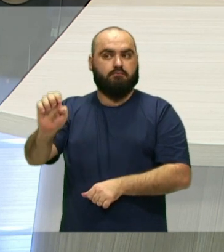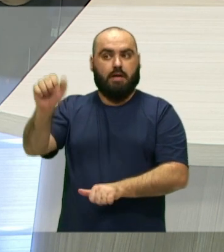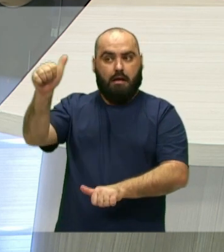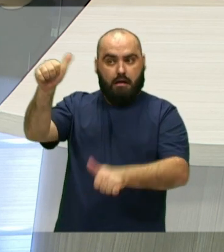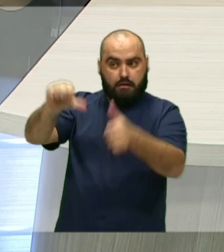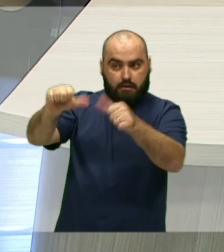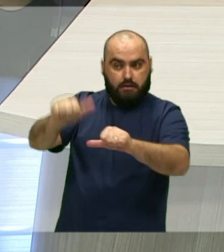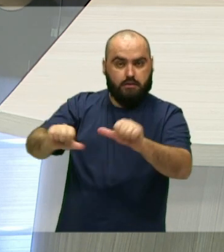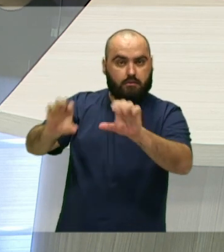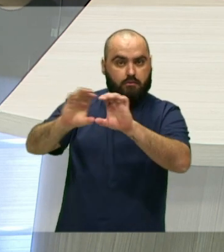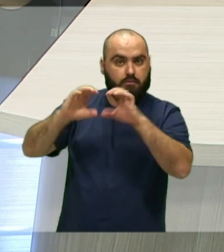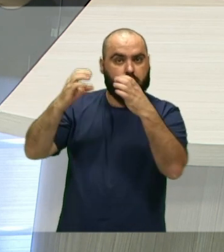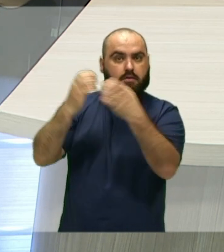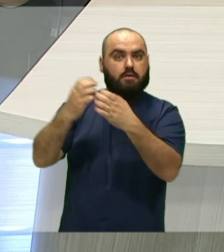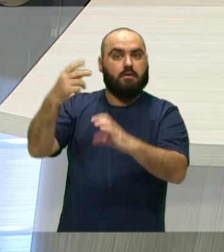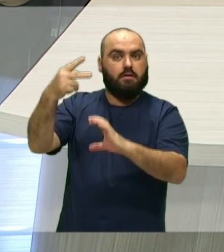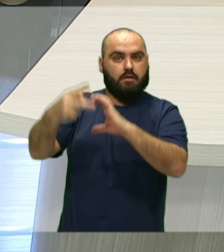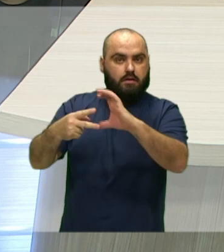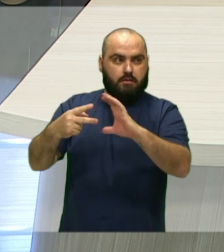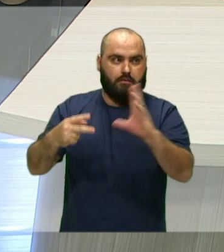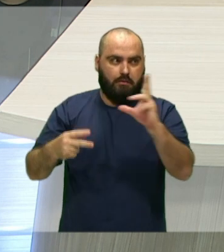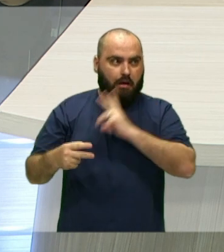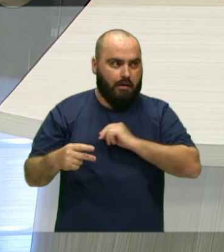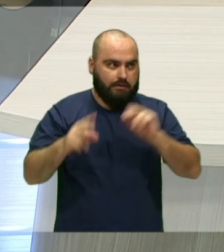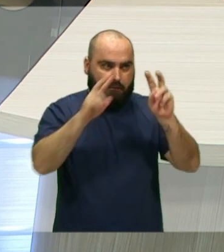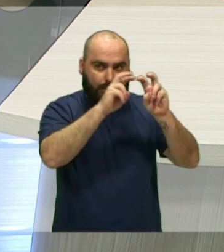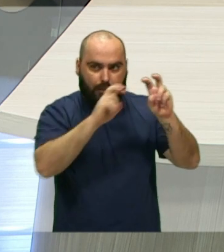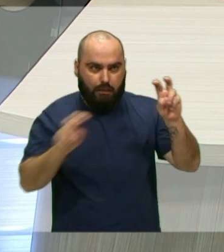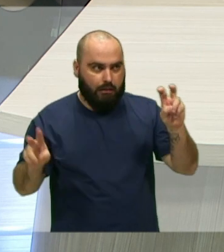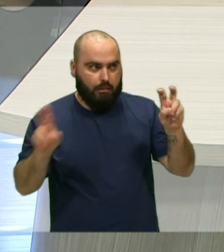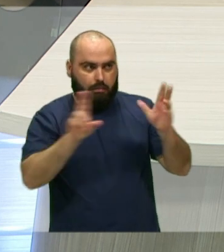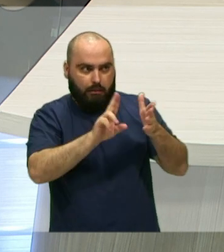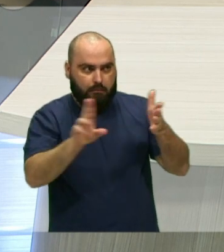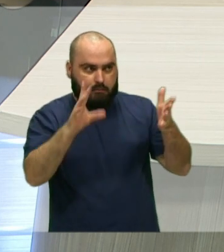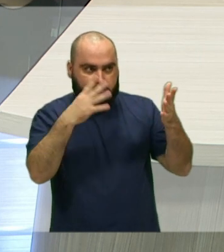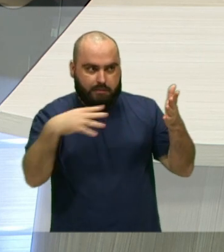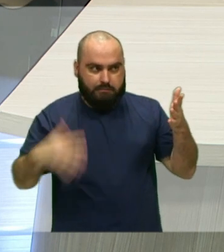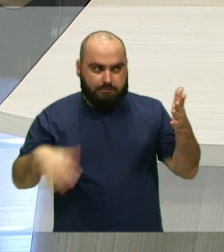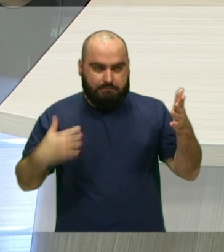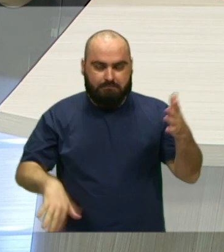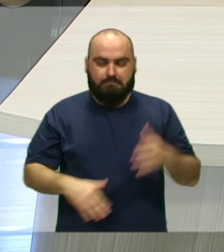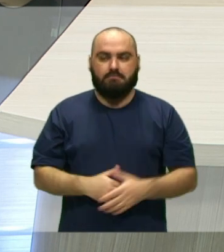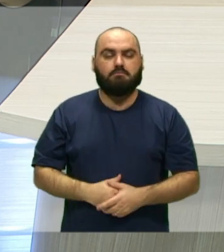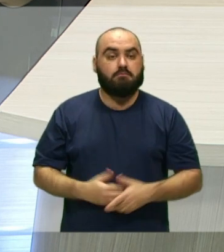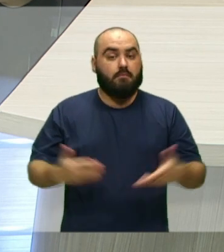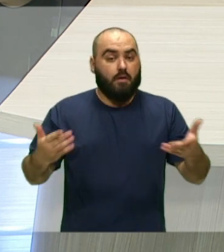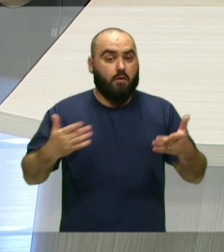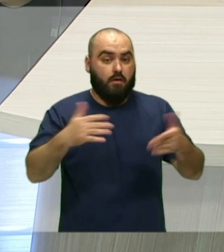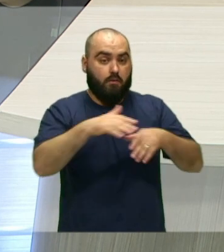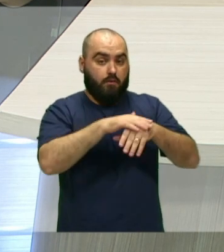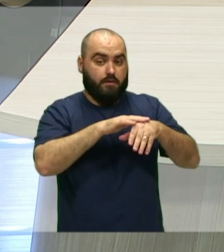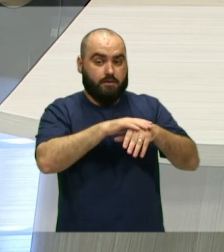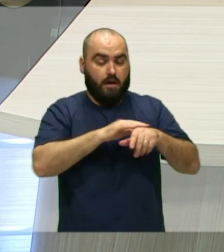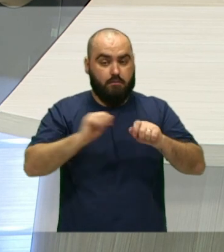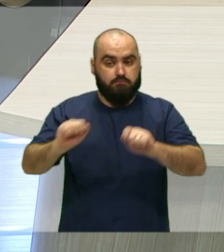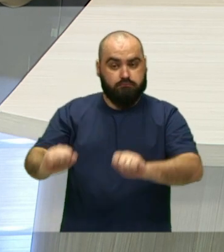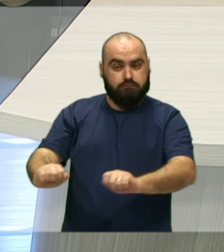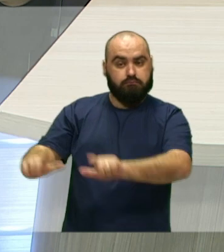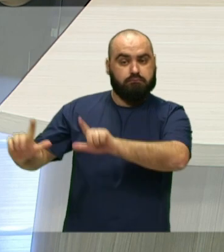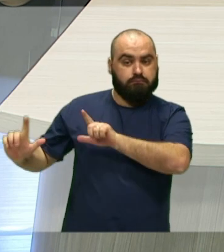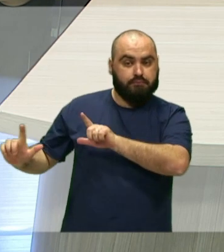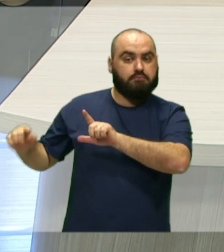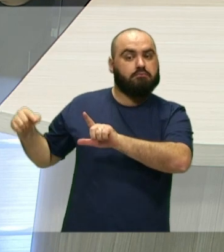Vereadores também bastante coisa né Felipe Mas bastante a gente vai conversar agora sobre esta placa que também foi um reconhecimento